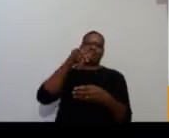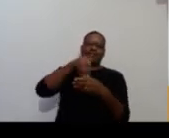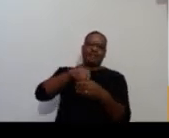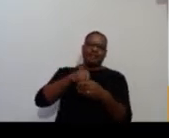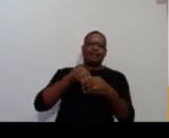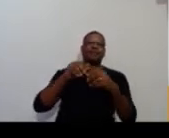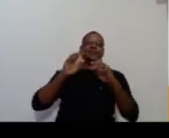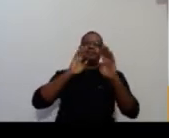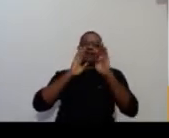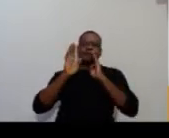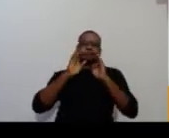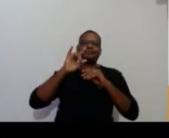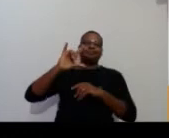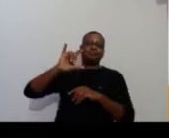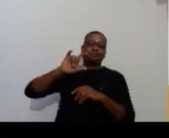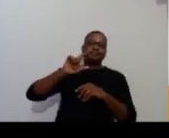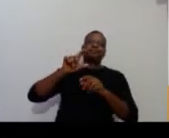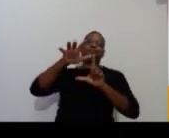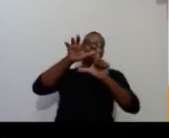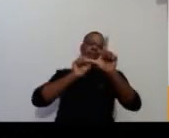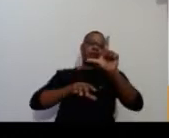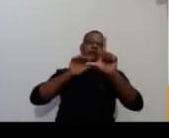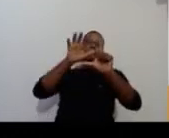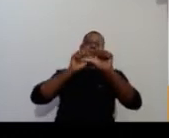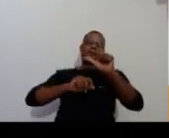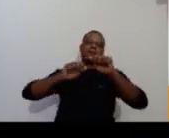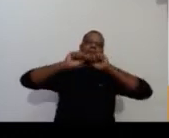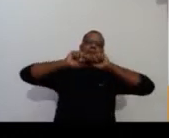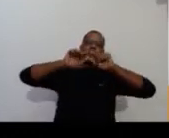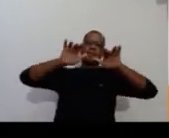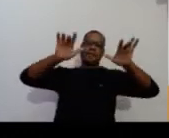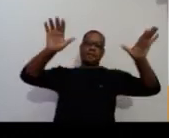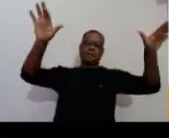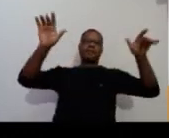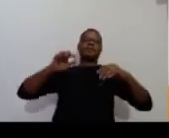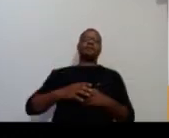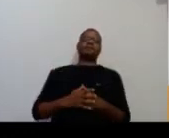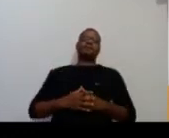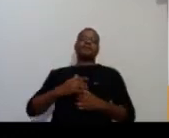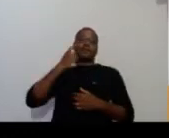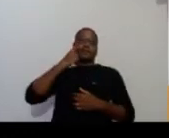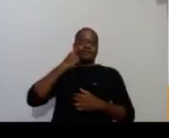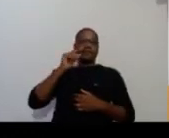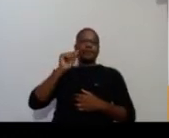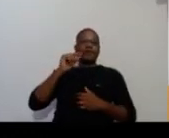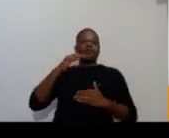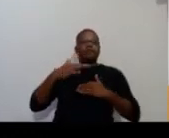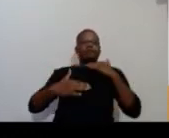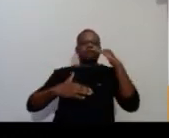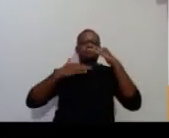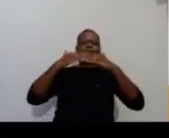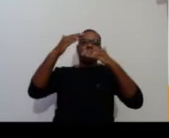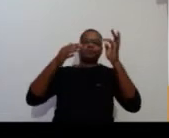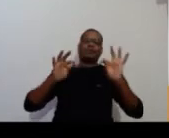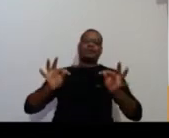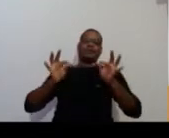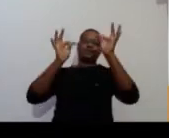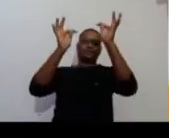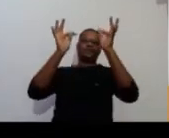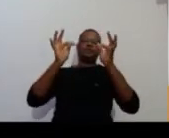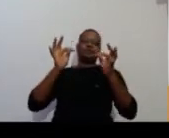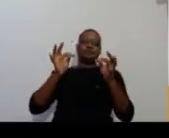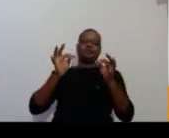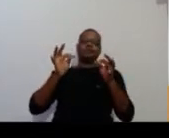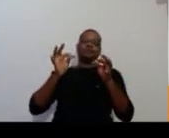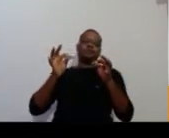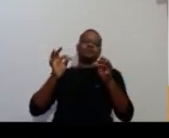essa evolução da tecnologia trouxe também para o ser humano a evolução da aprendizagem, do estilo de aprendizagem dele. Lembrando que muitos autores